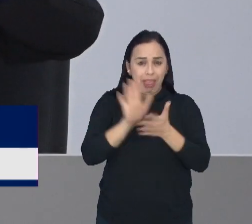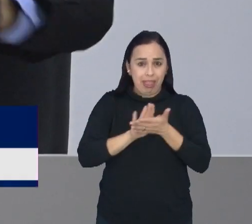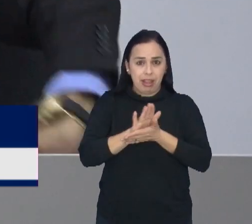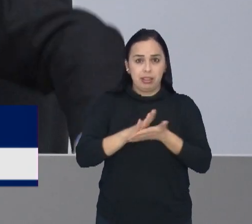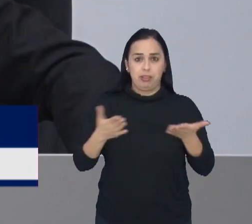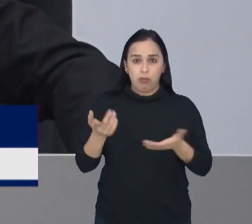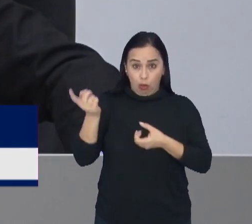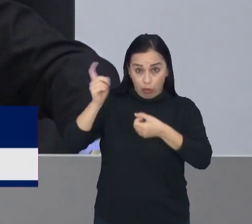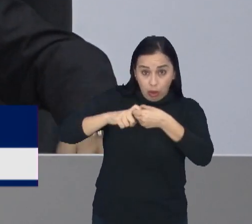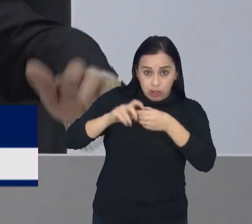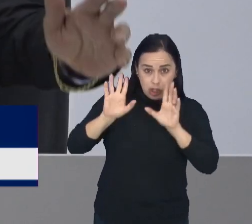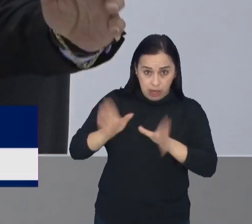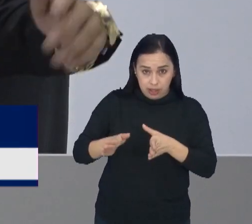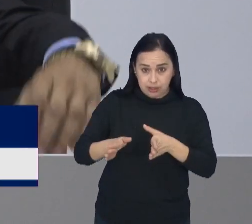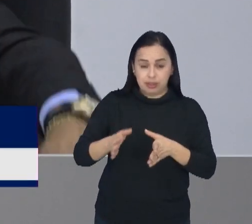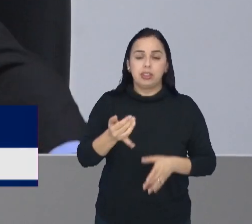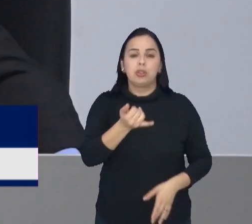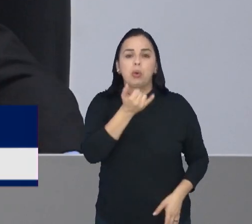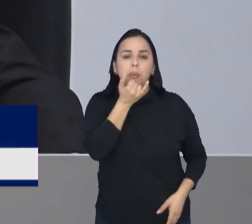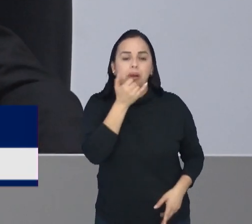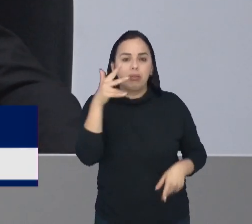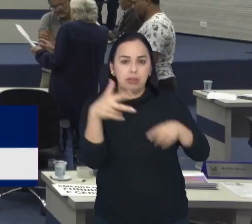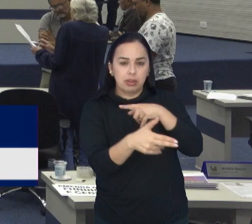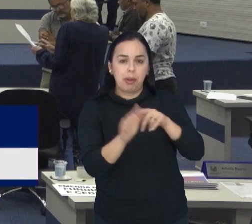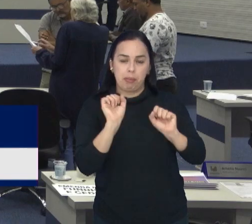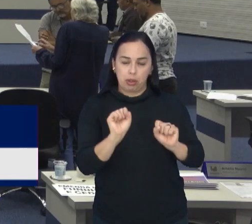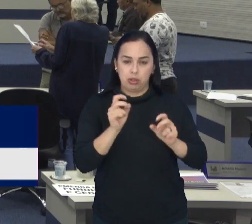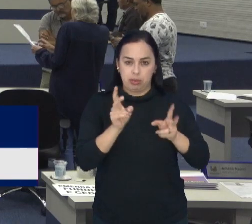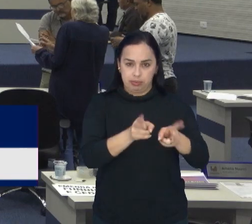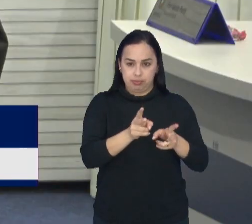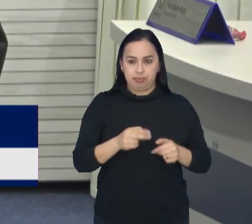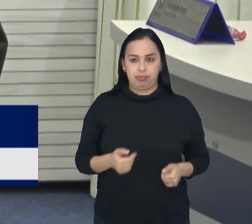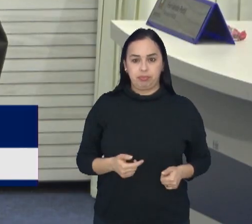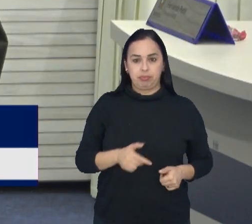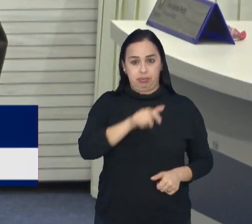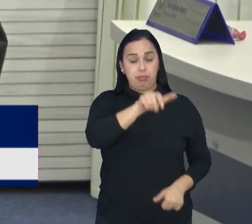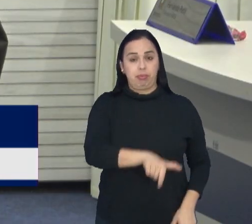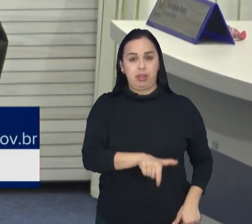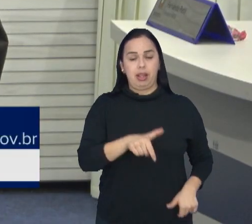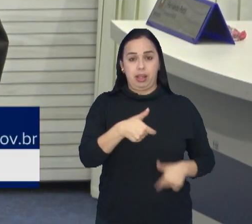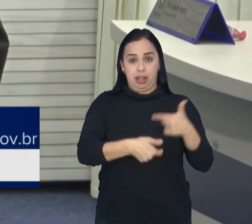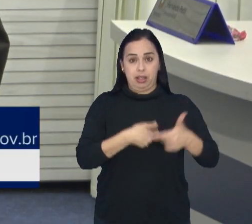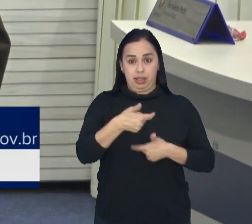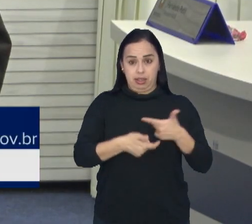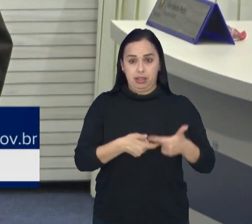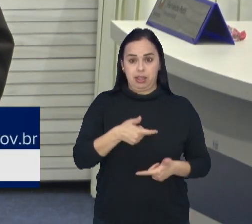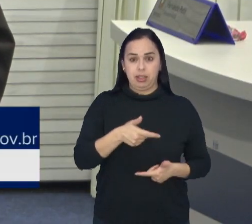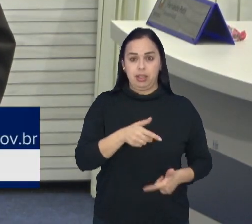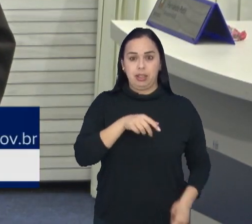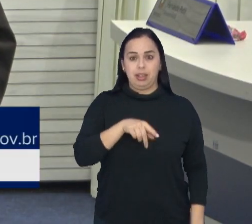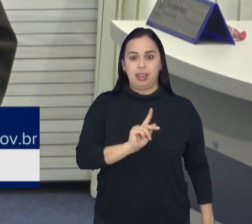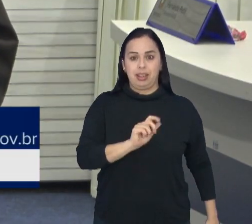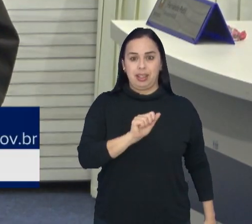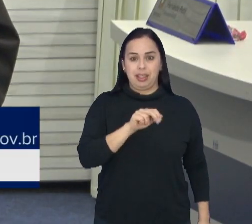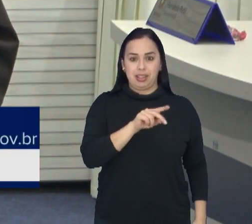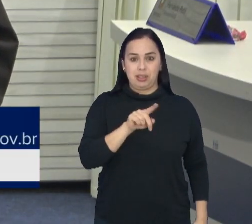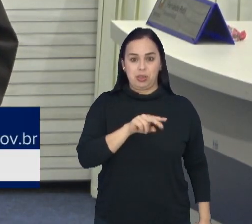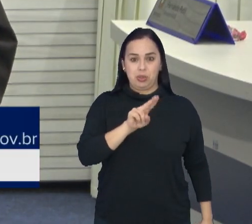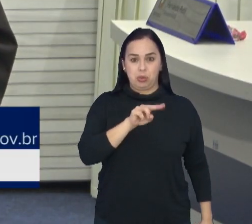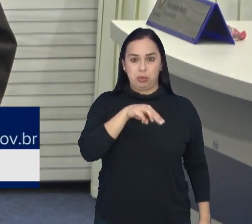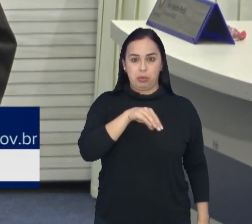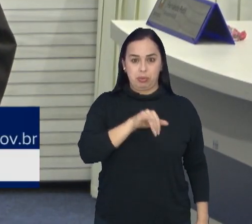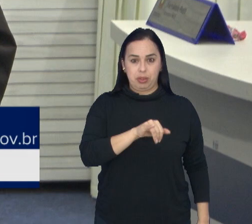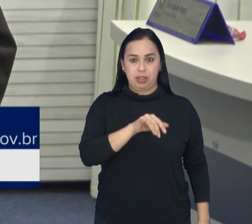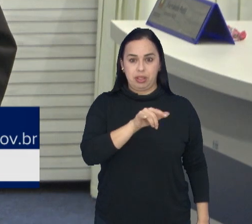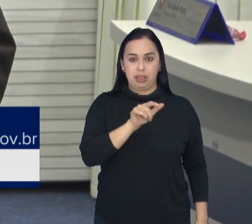voltou? Desculpa, vereador, pode continuar a sua palavra. Então, o seu Kazumi Tatekawa, né, é